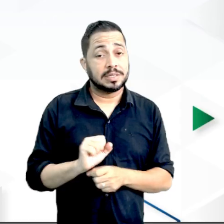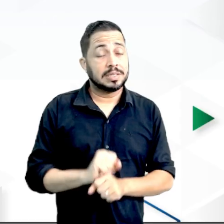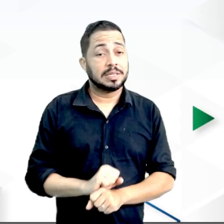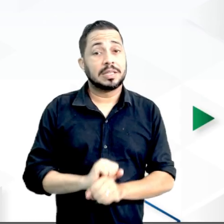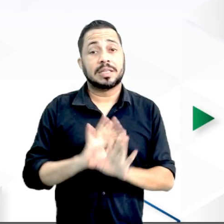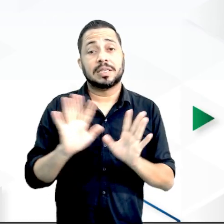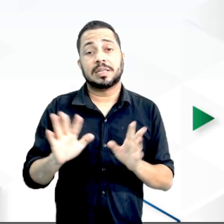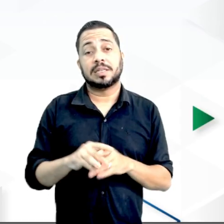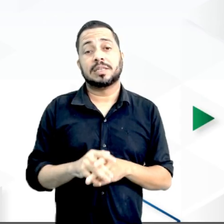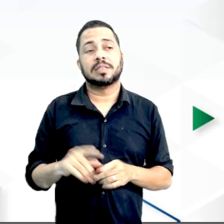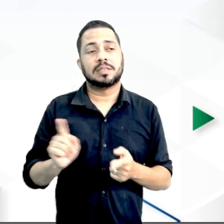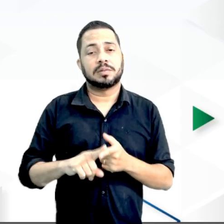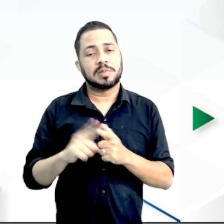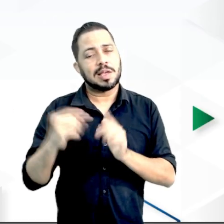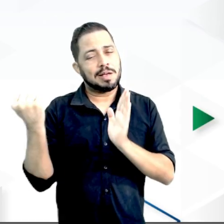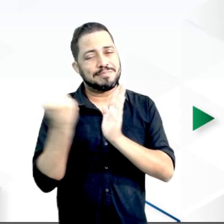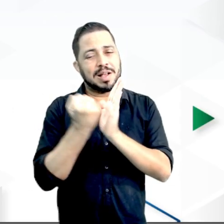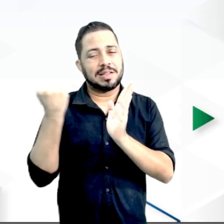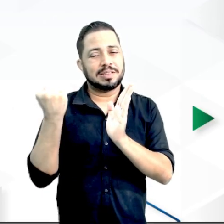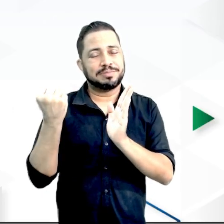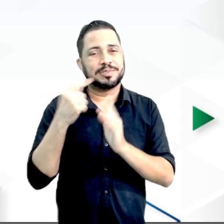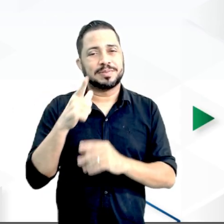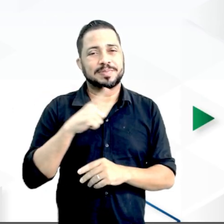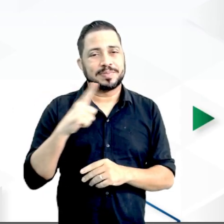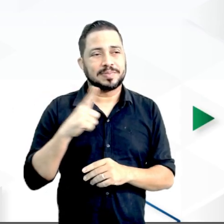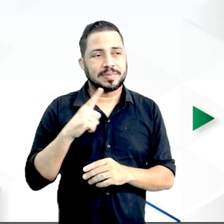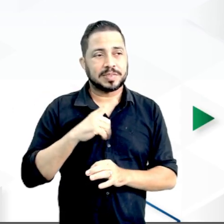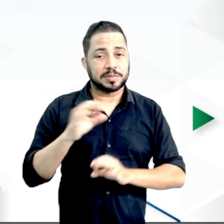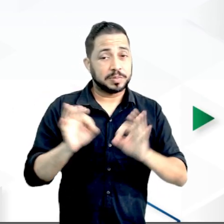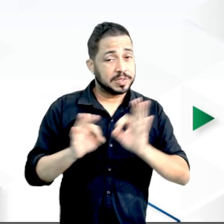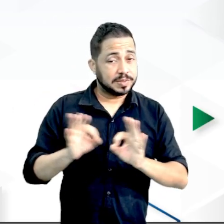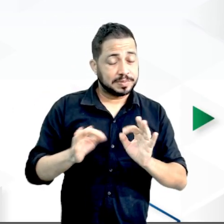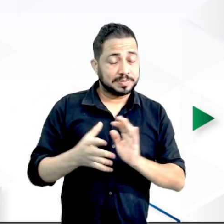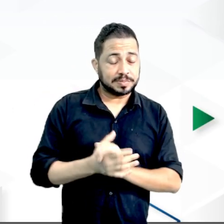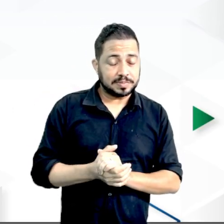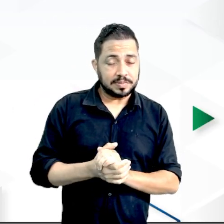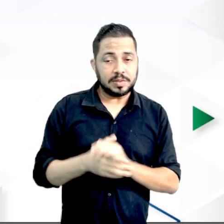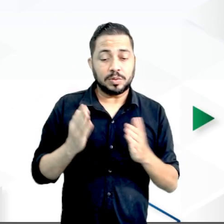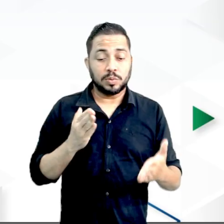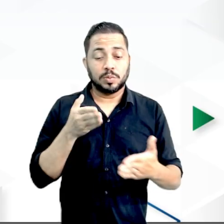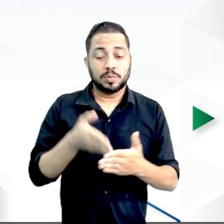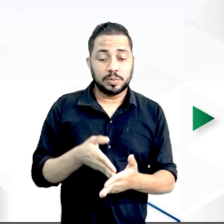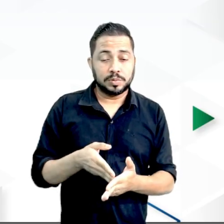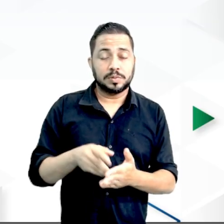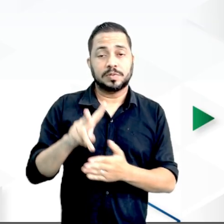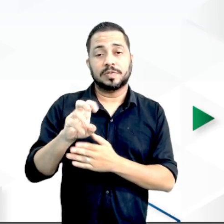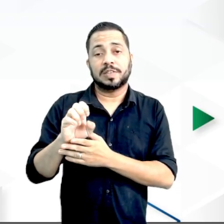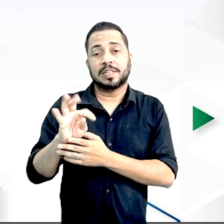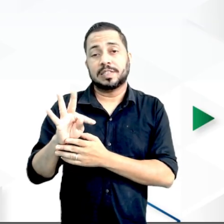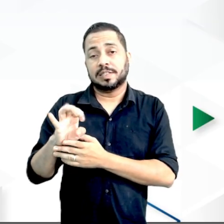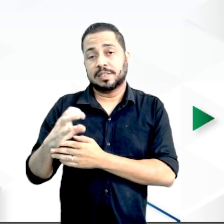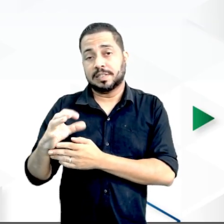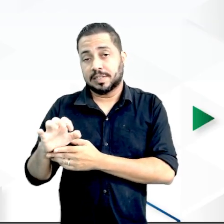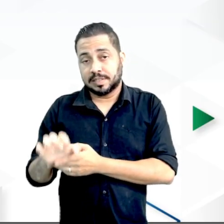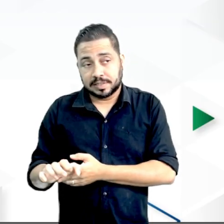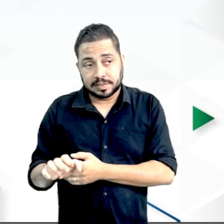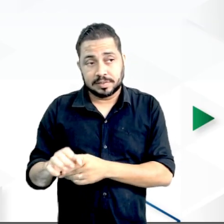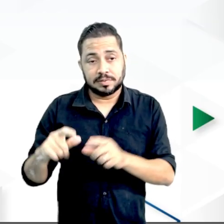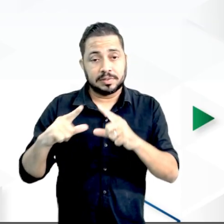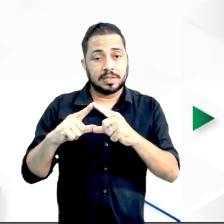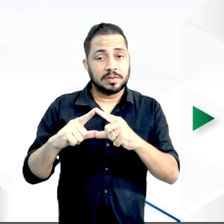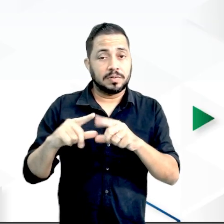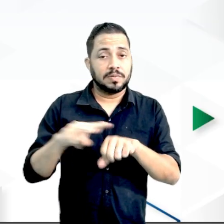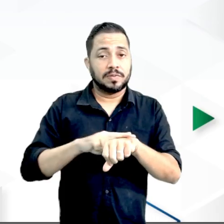a nossa logomarca aí, para vocês terem um padrão. Então, vou pegar o último vértice do triângulo verde, tá vendo aí?